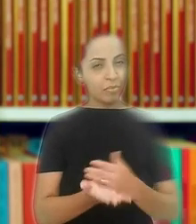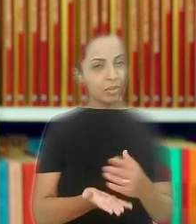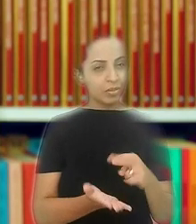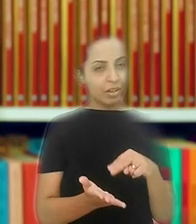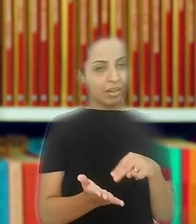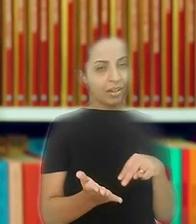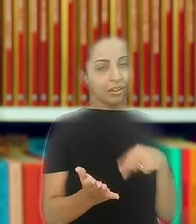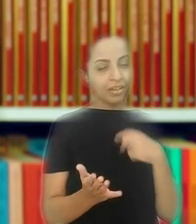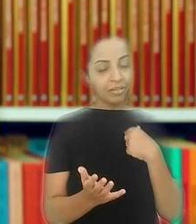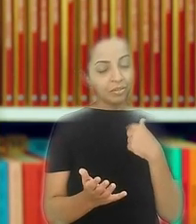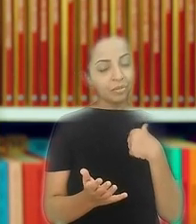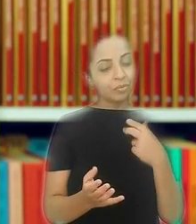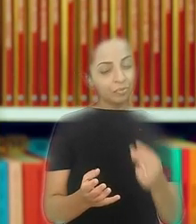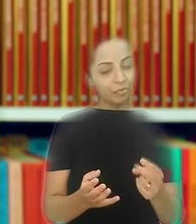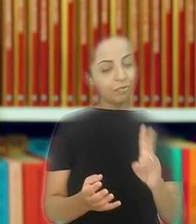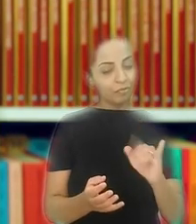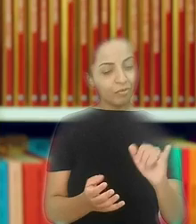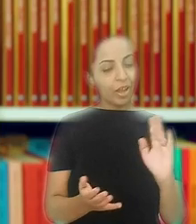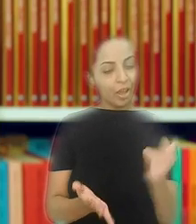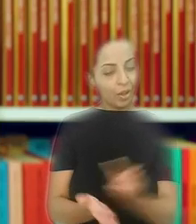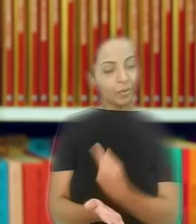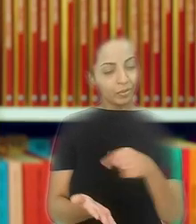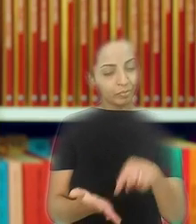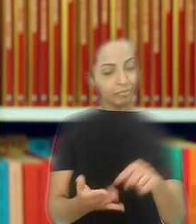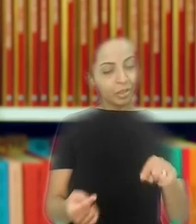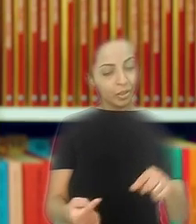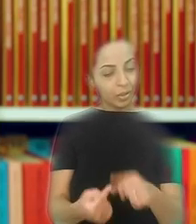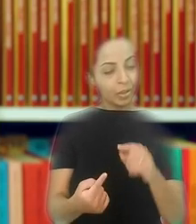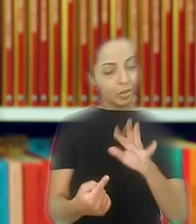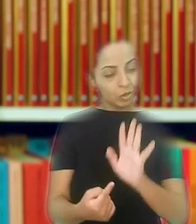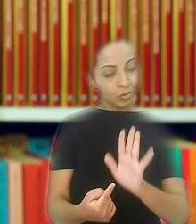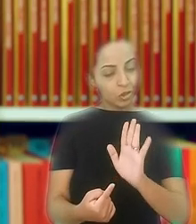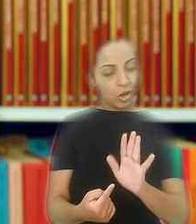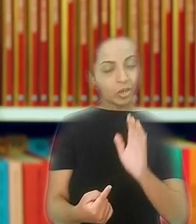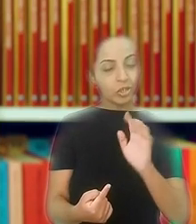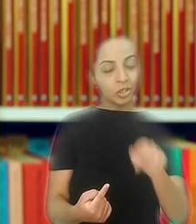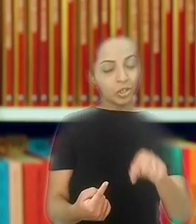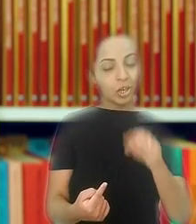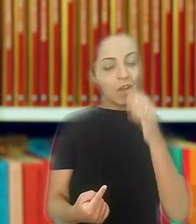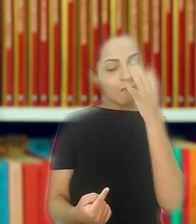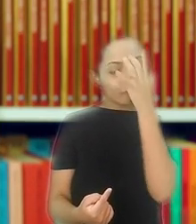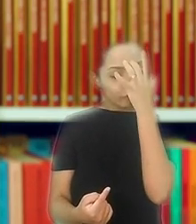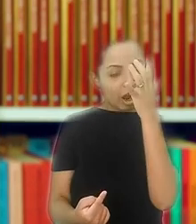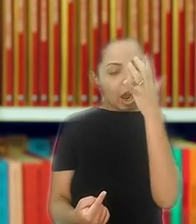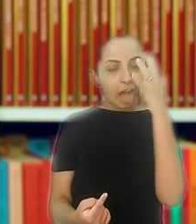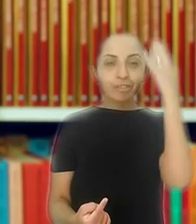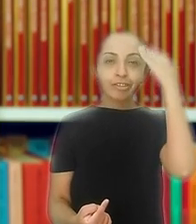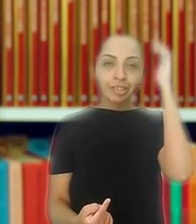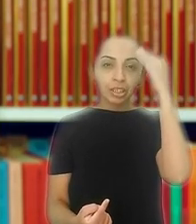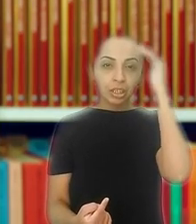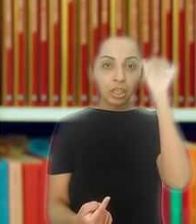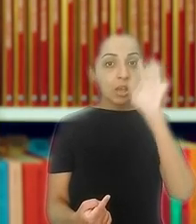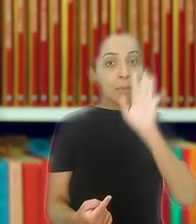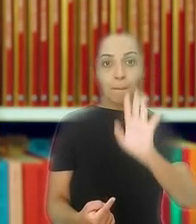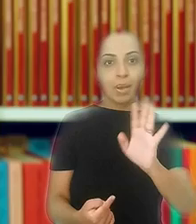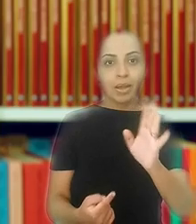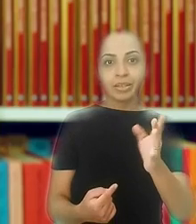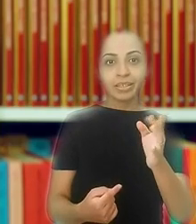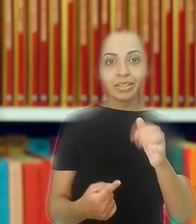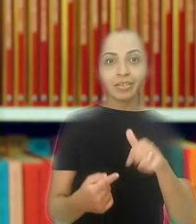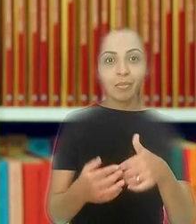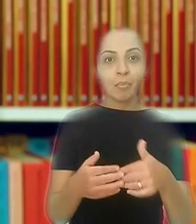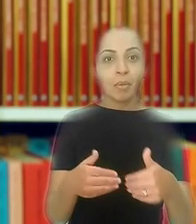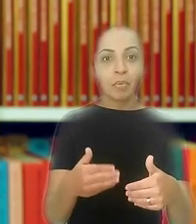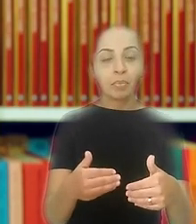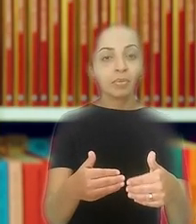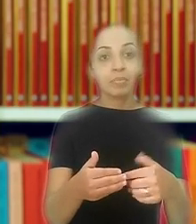a não acredito que o cara vai vai inventar isso não para poder facilitar a história mas felizmente a história volta